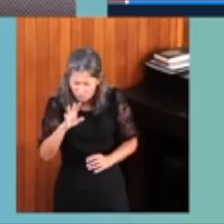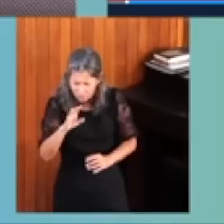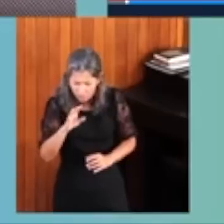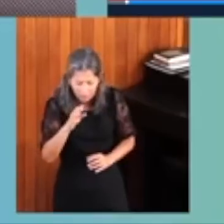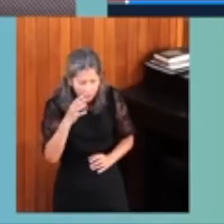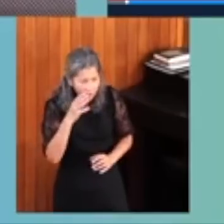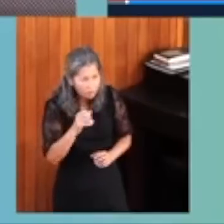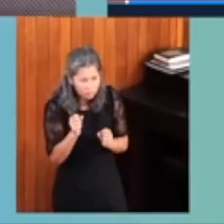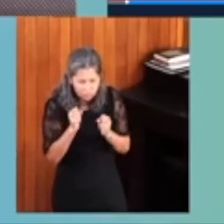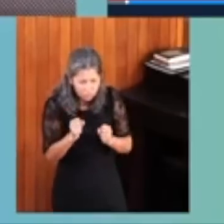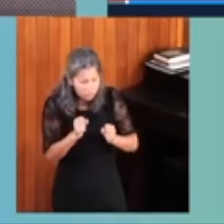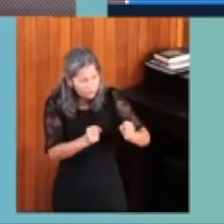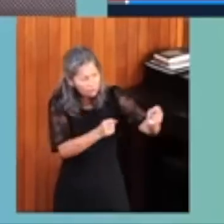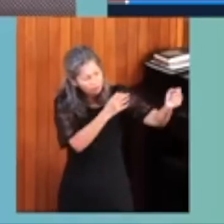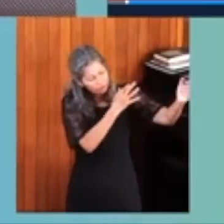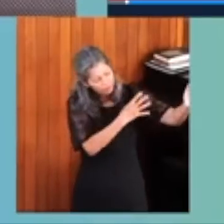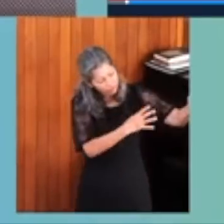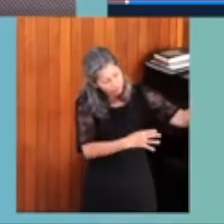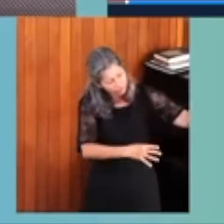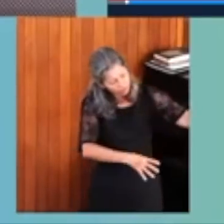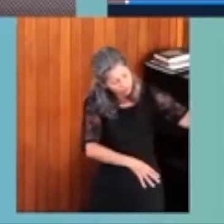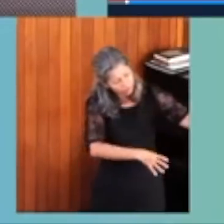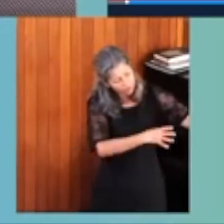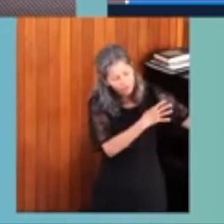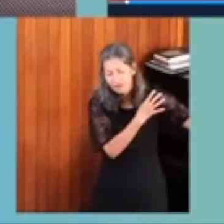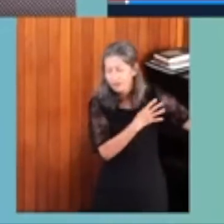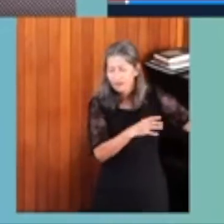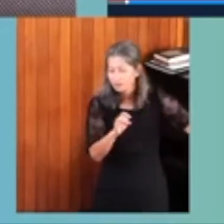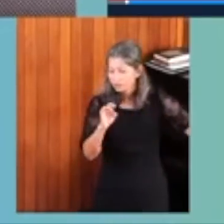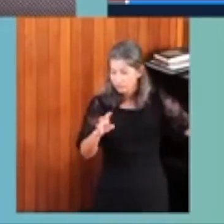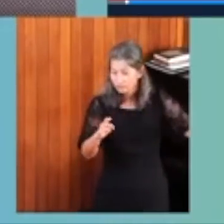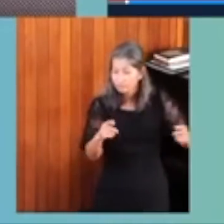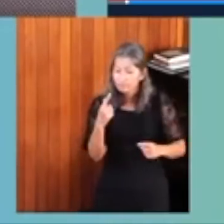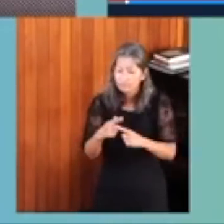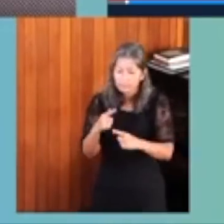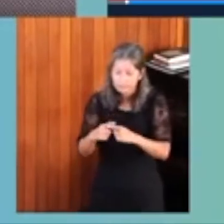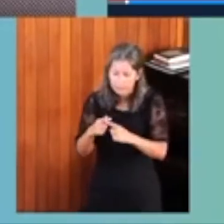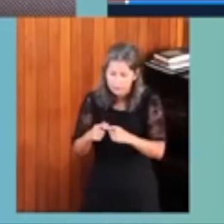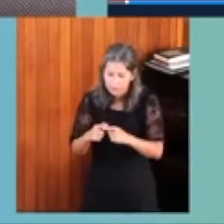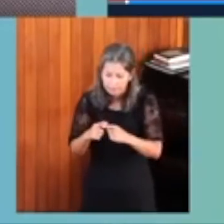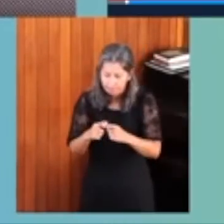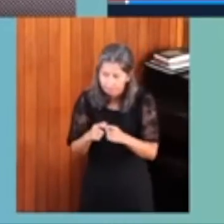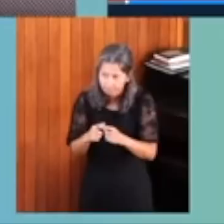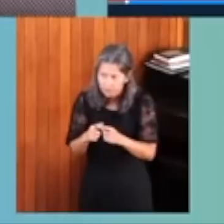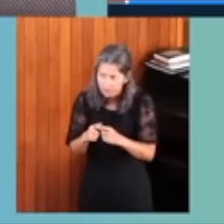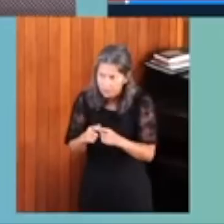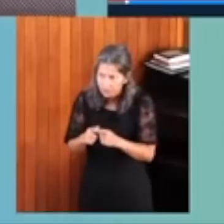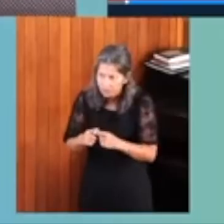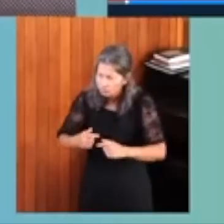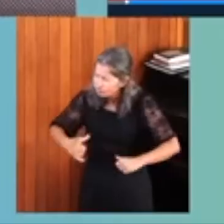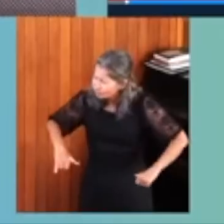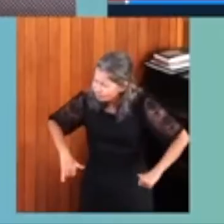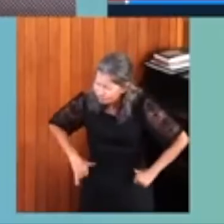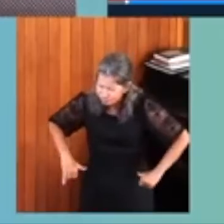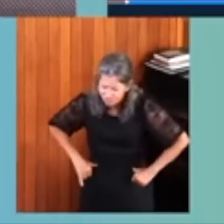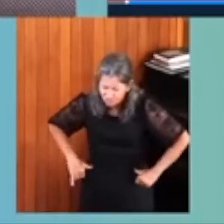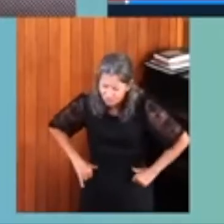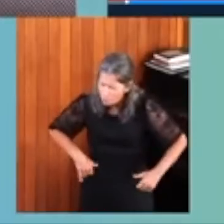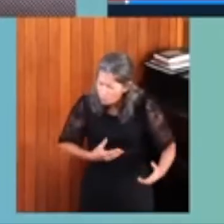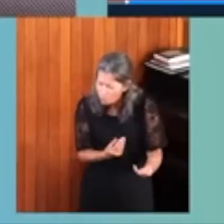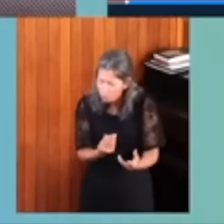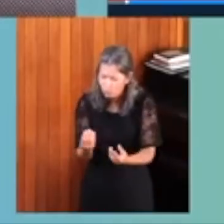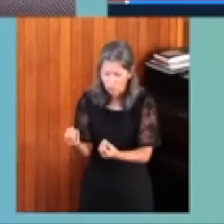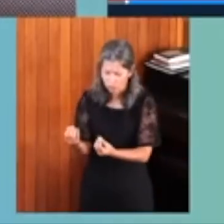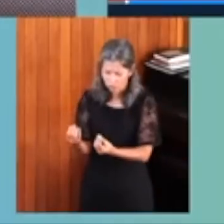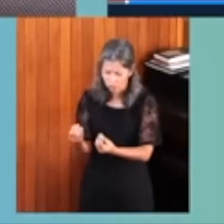enfrentado todas as provas até o fim e ver Jesus voltar em vida. Somente eles terão a honra e saberão cantar